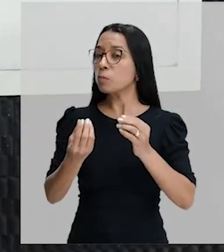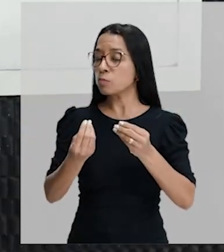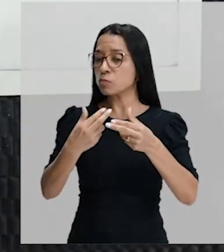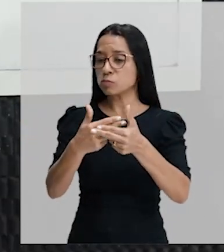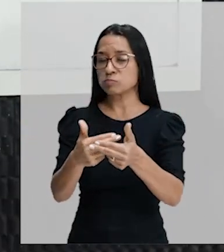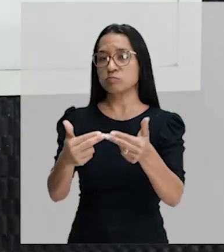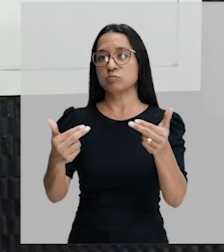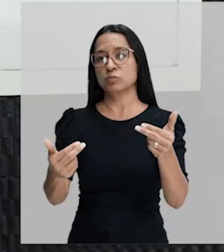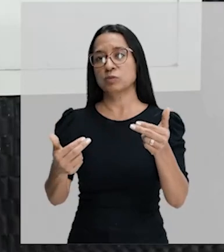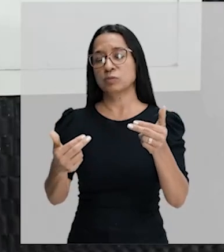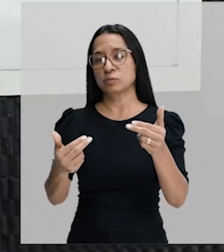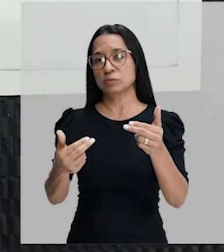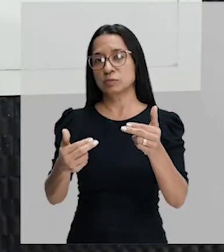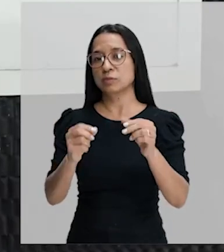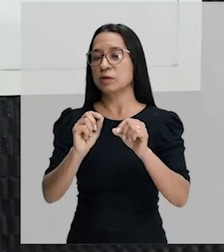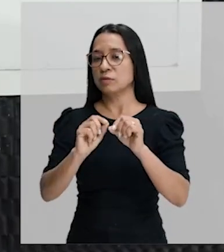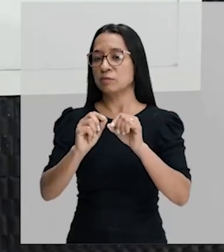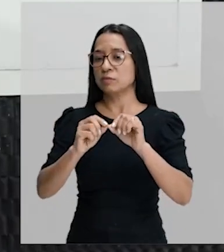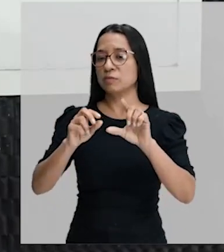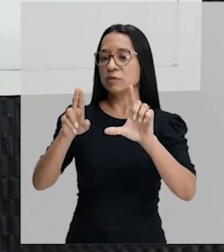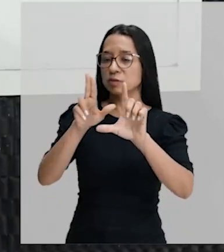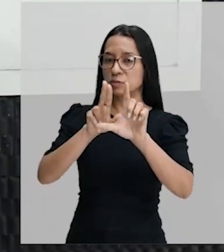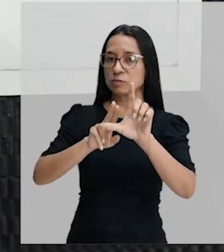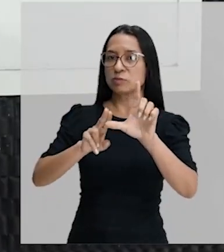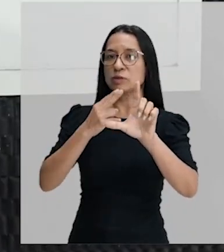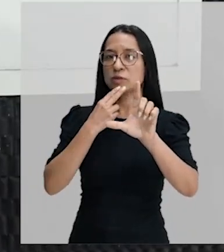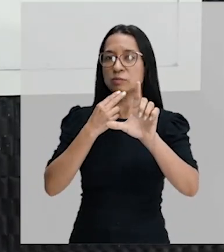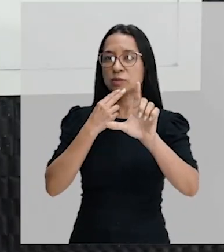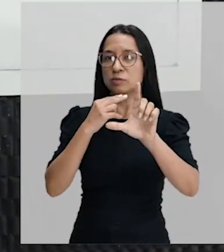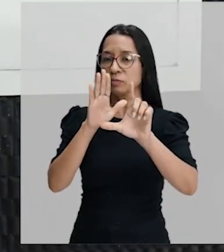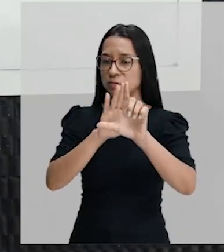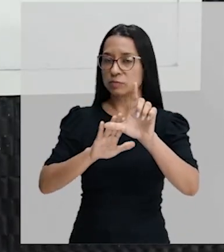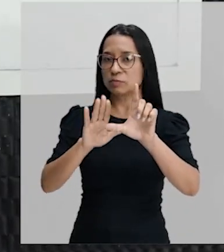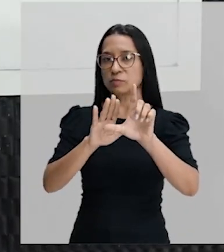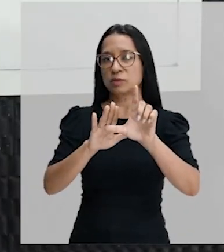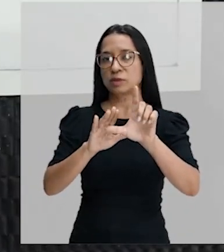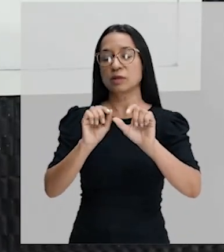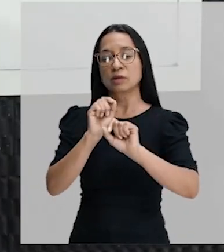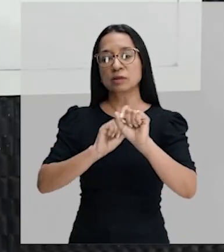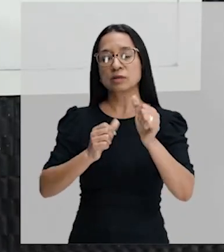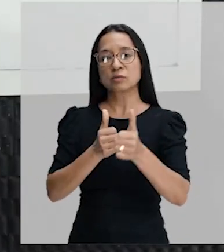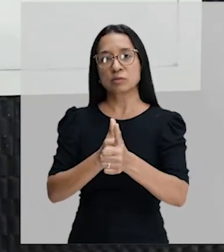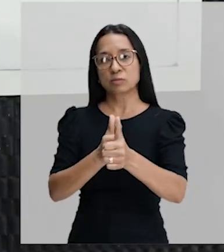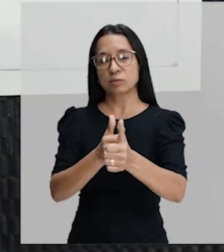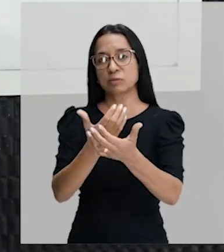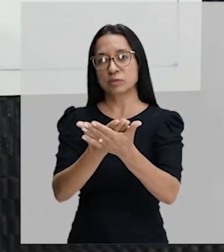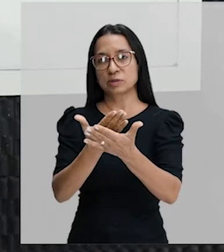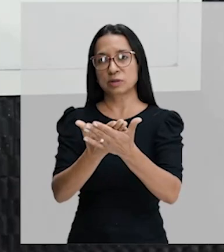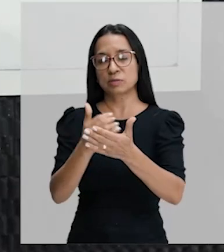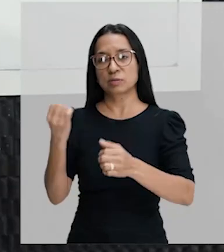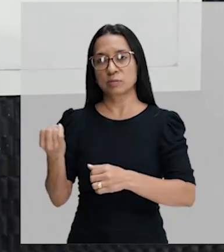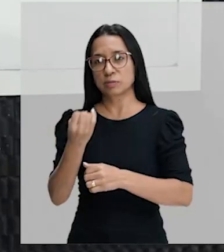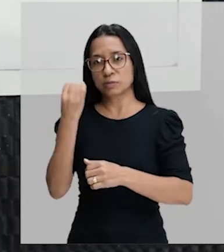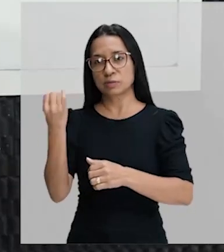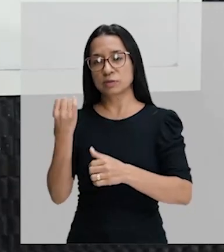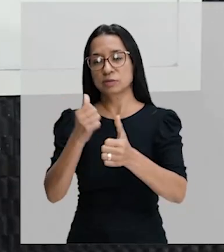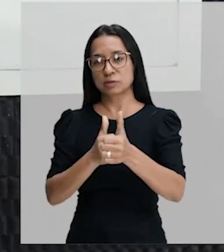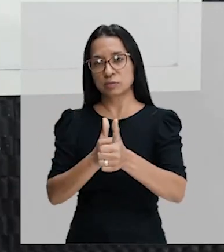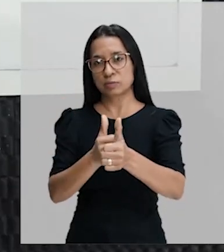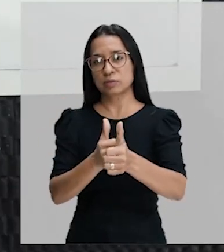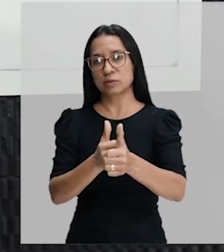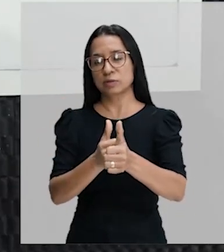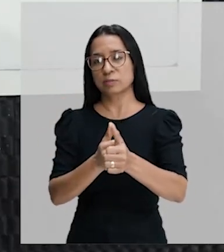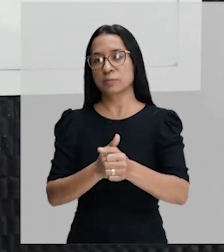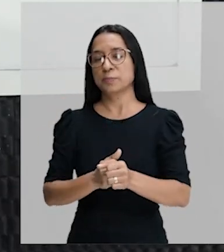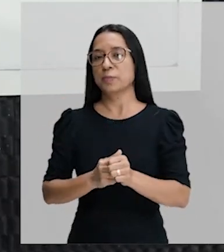lá na plataforma para vocês, né? Quem não acompanhou essas aulas, importante que você acompanhe, né? E para ficar por dentro do